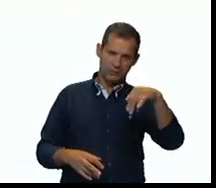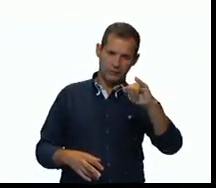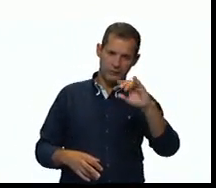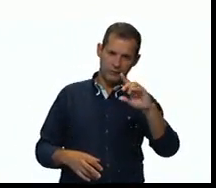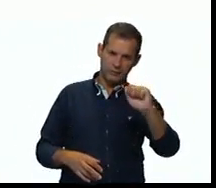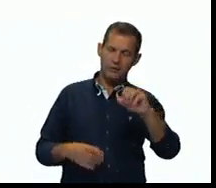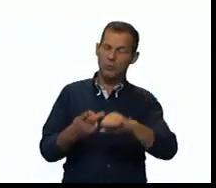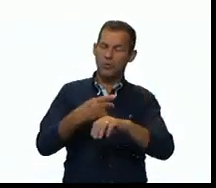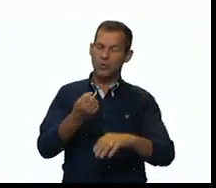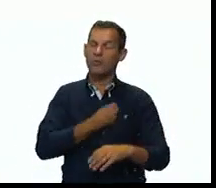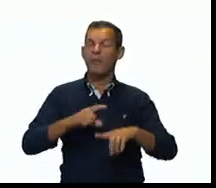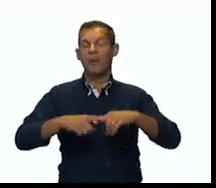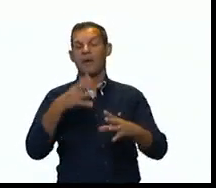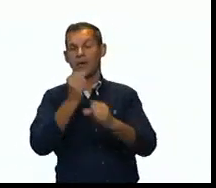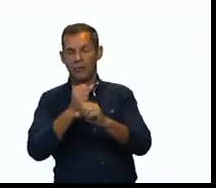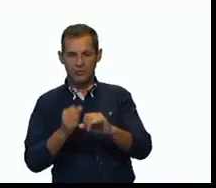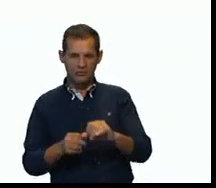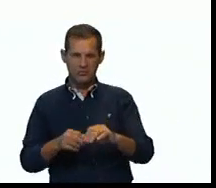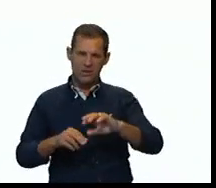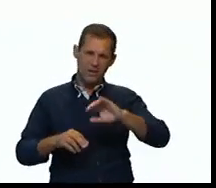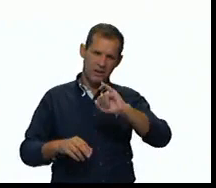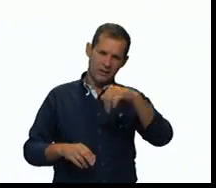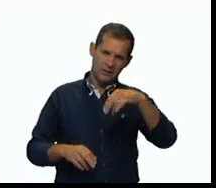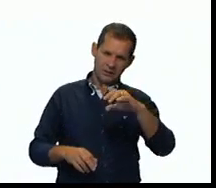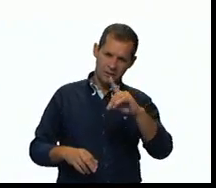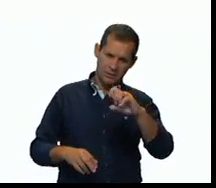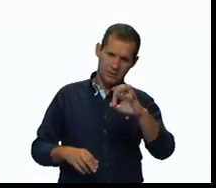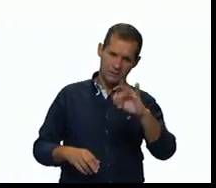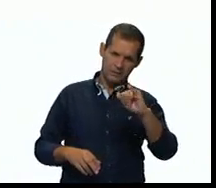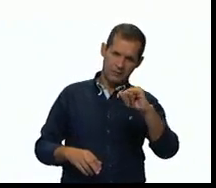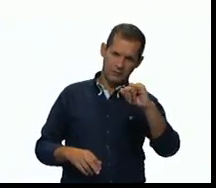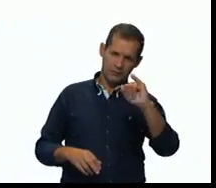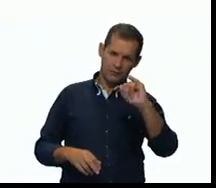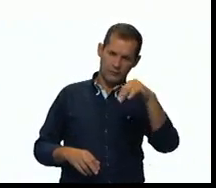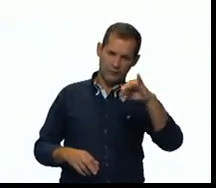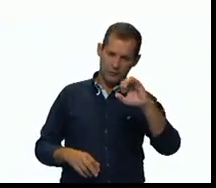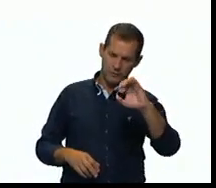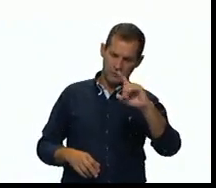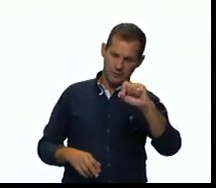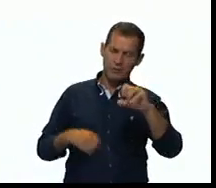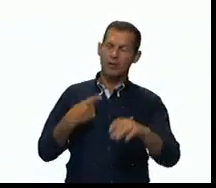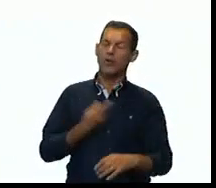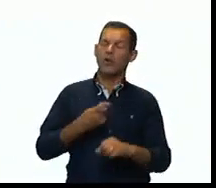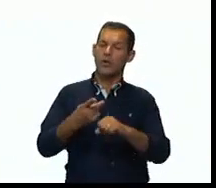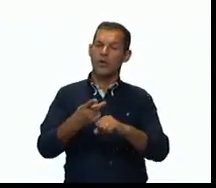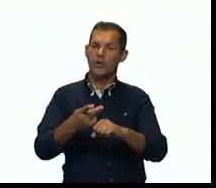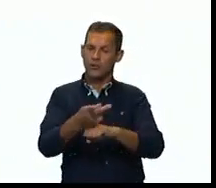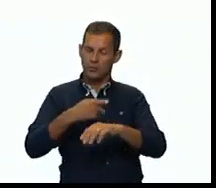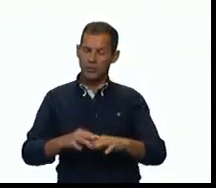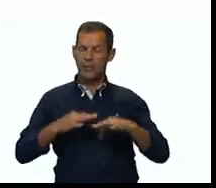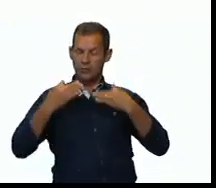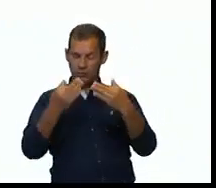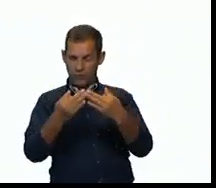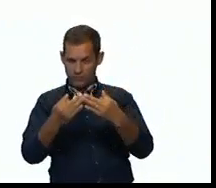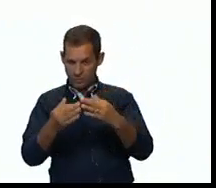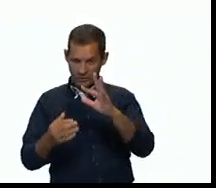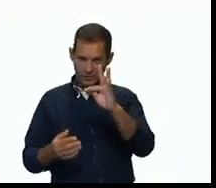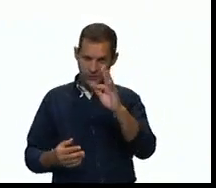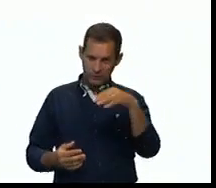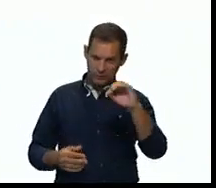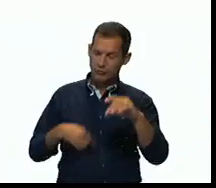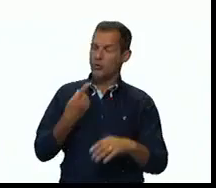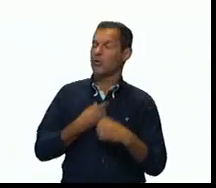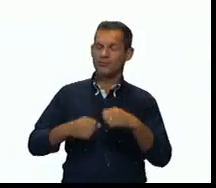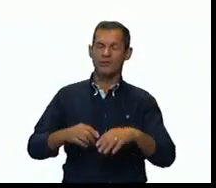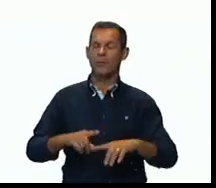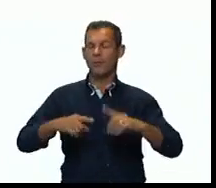calculamos integrais indefinidas, nós buscamos famílias de funções. Então, aqui, nesse caso, nós não precisamos do mais